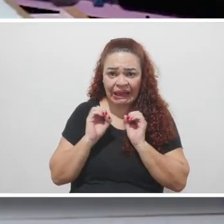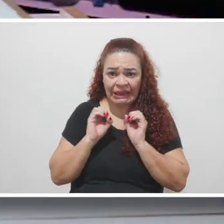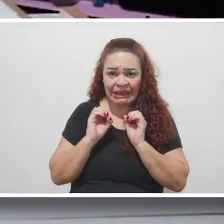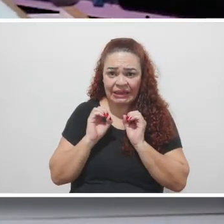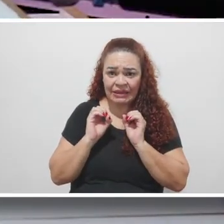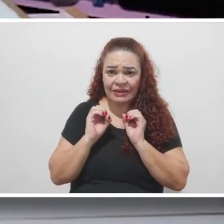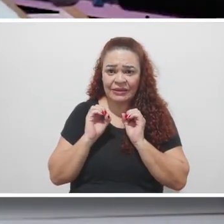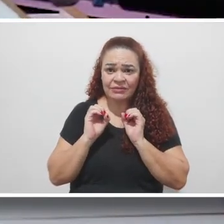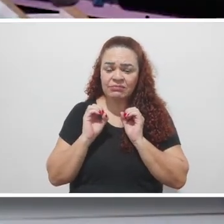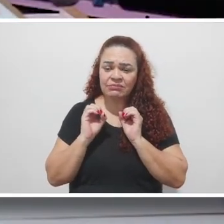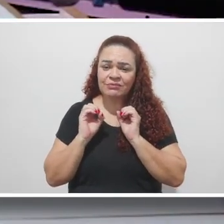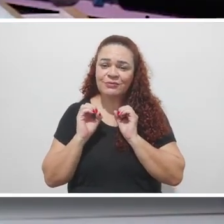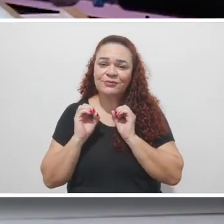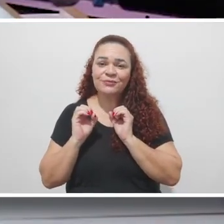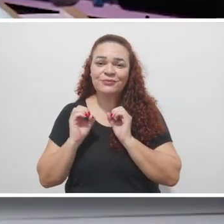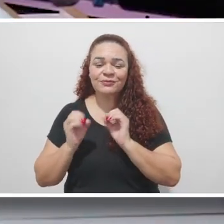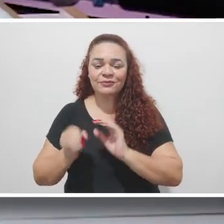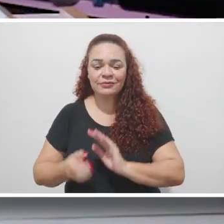branco.